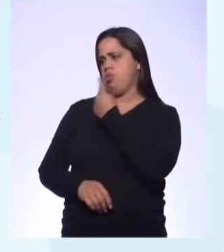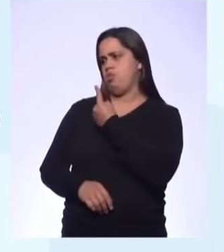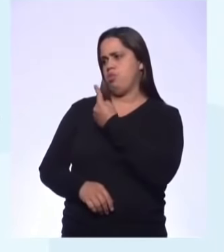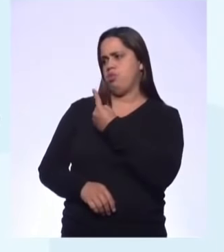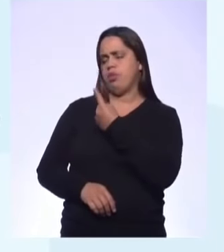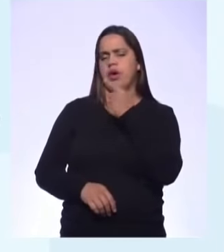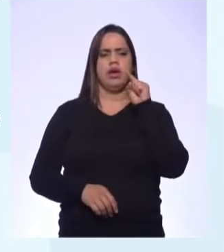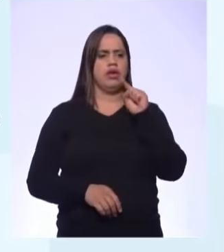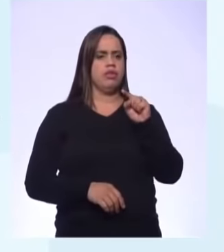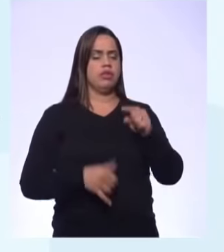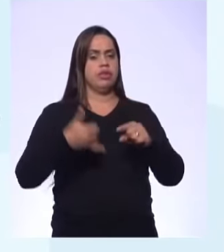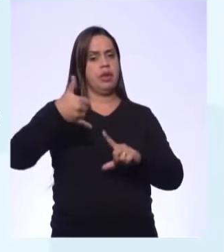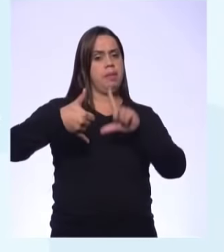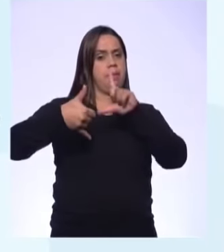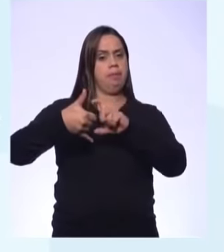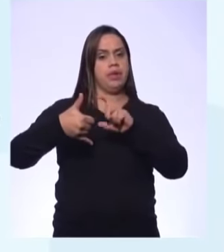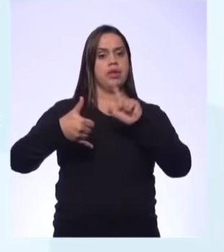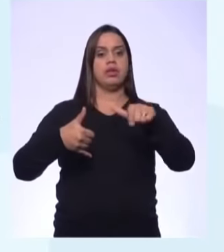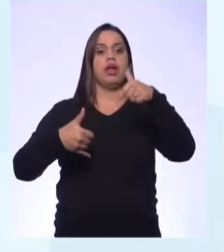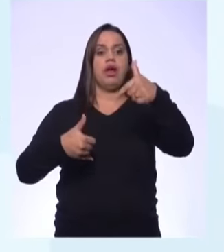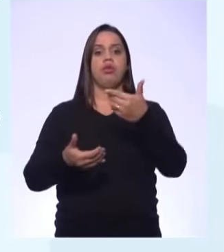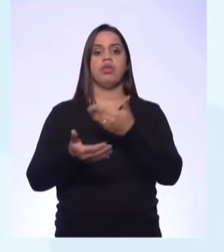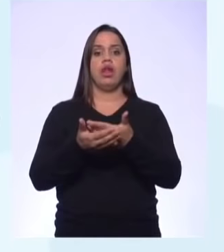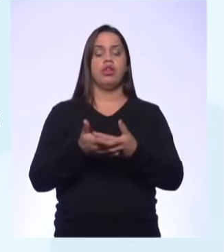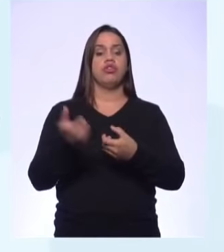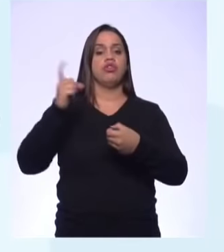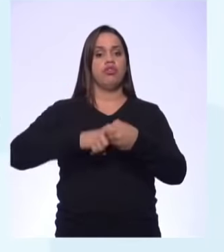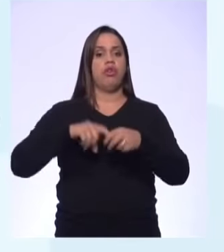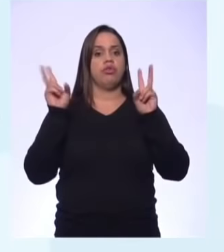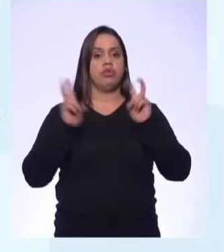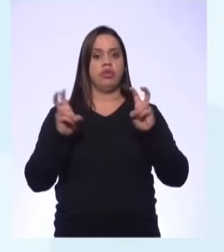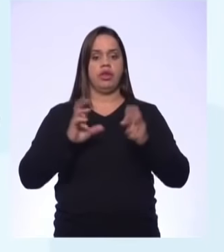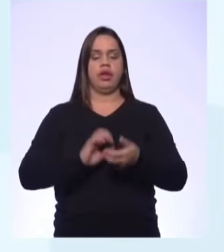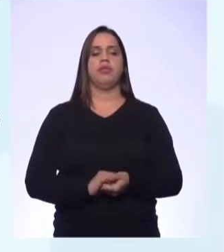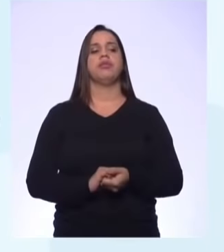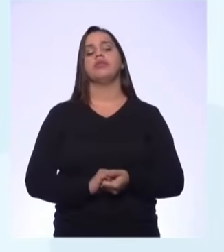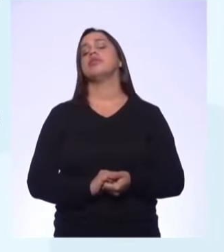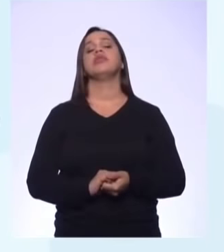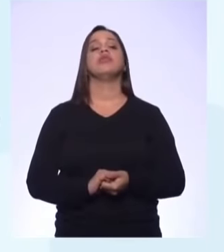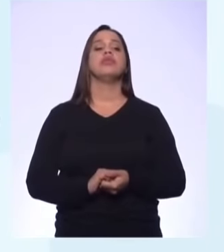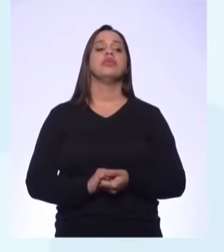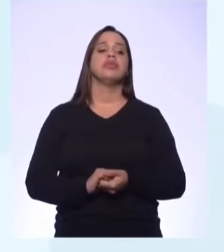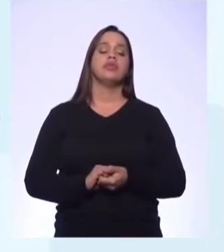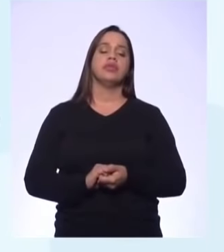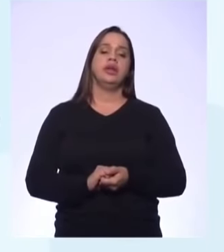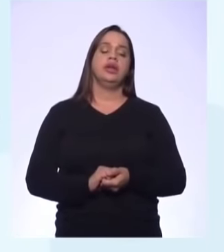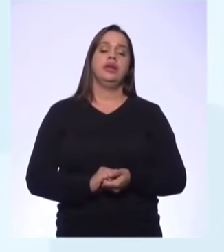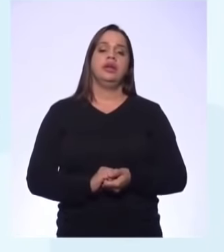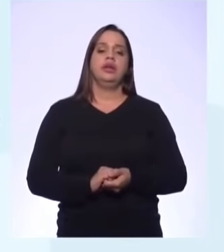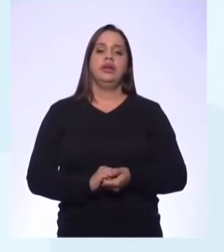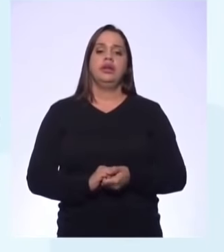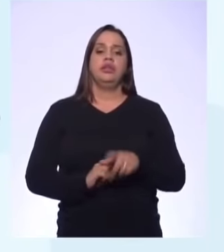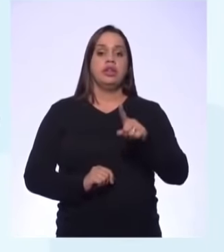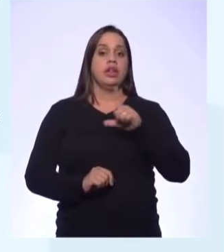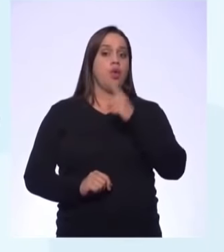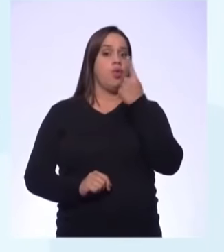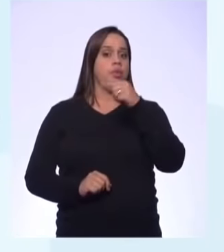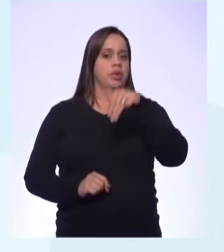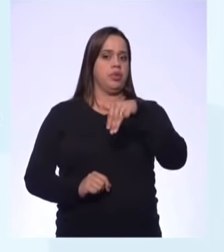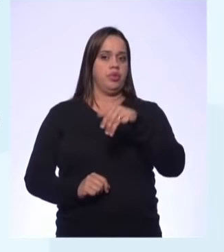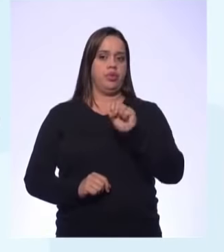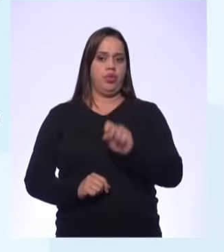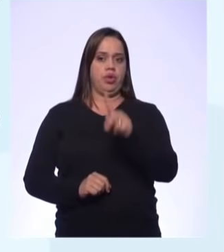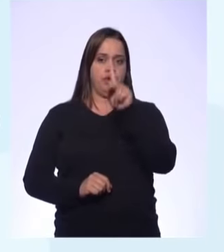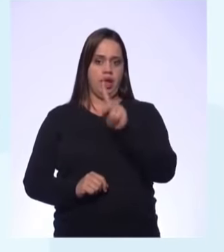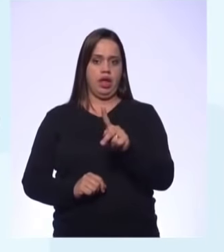E você dá um print, na próxima aula a gente retoma esse assunto, tá? What are cells? Cells are. Então, você tem 1 minutinho para responder para